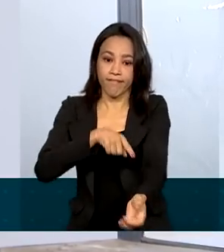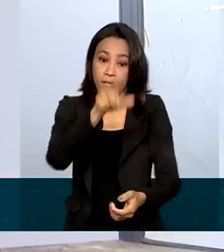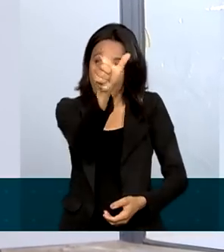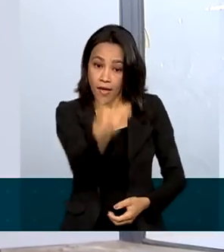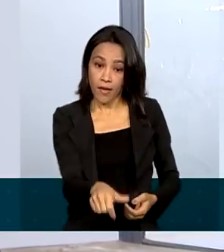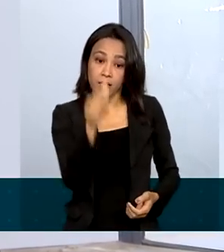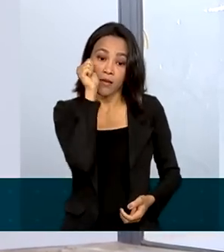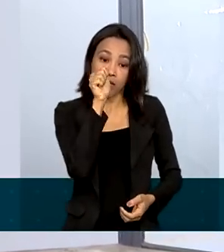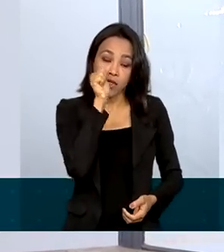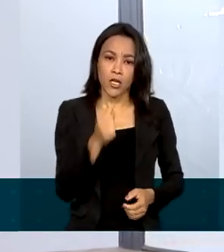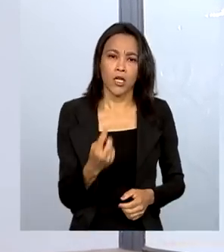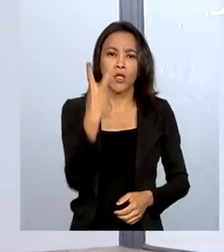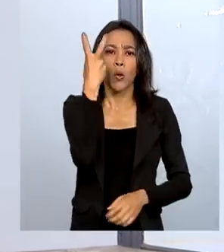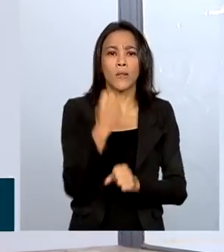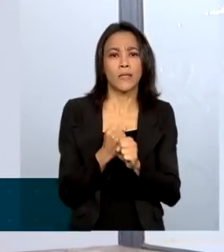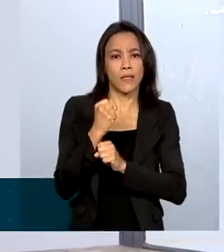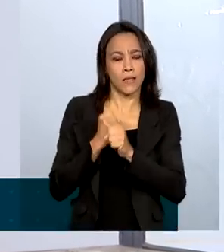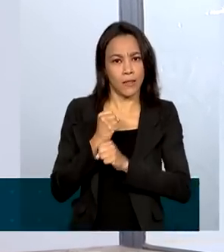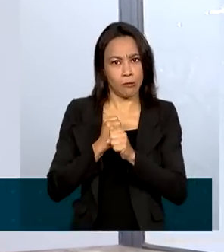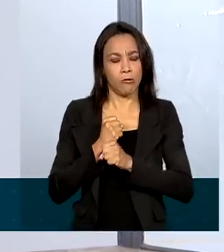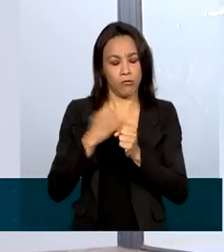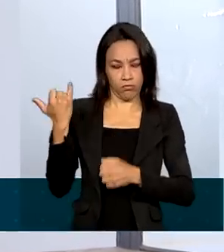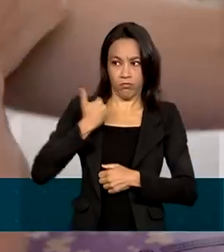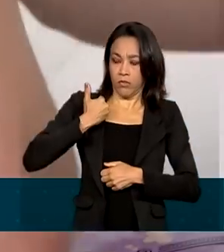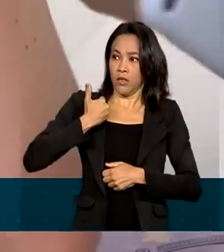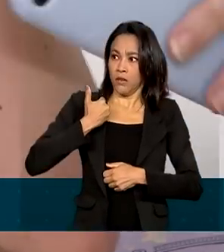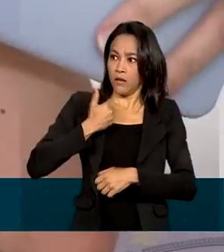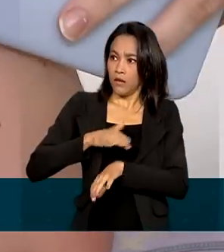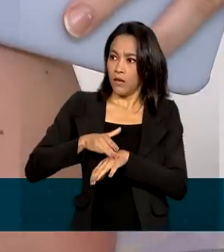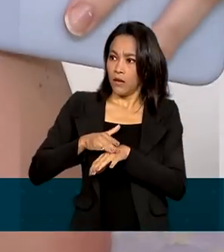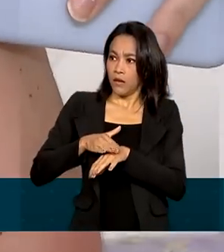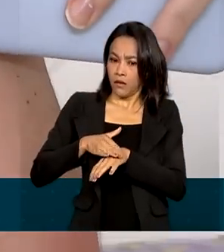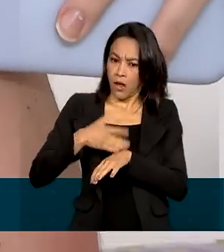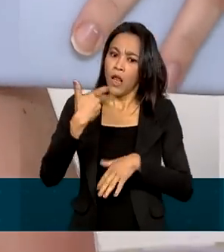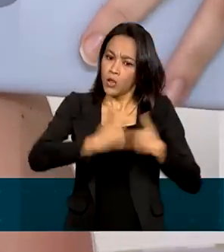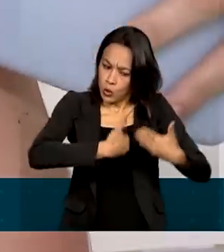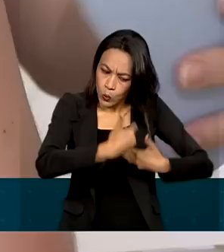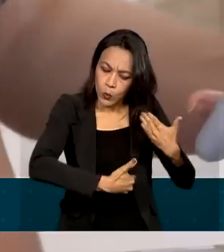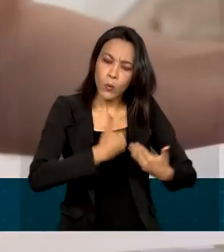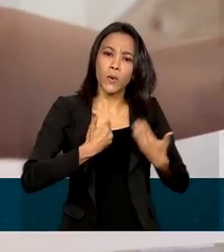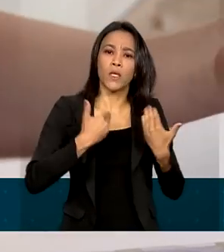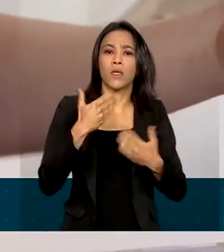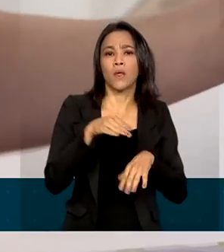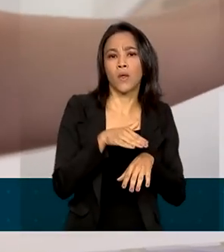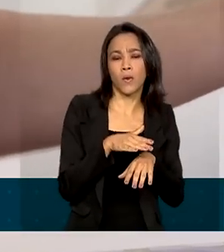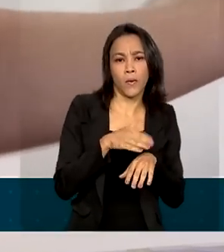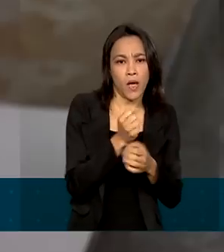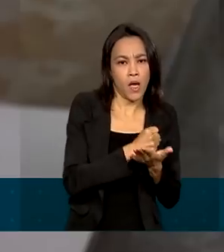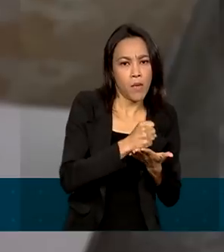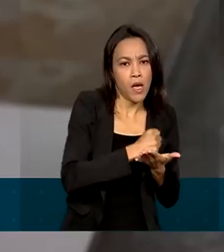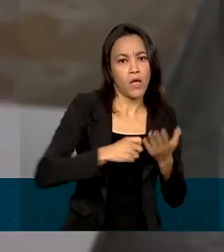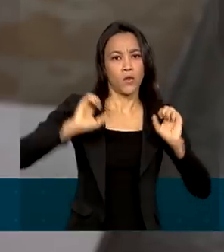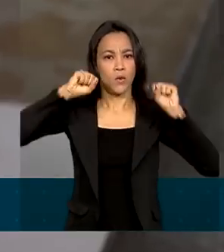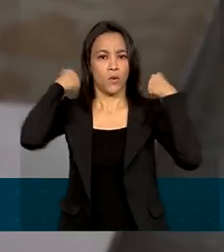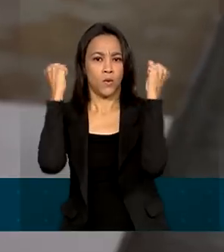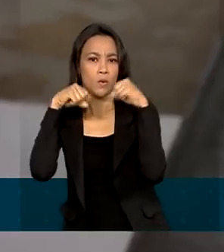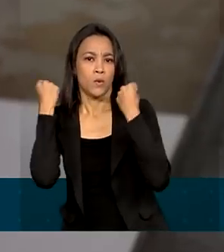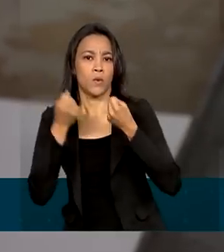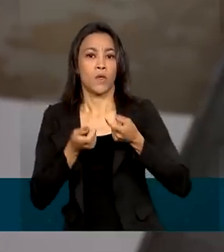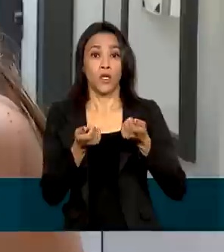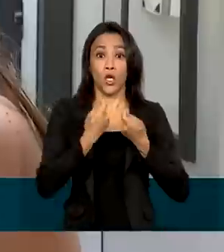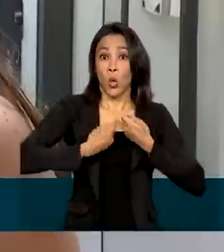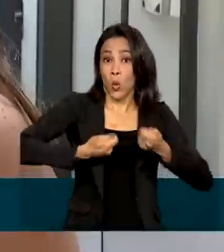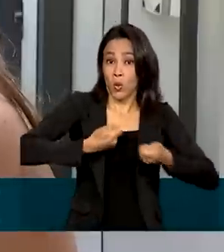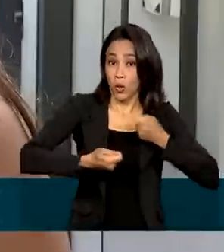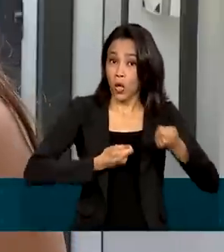Clara recebeu há 2 anos o diagnóstico da doença. Ela se cuida com remédios, exercícios físicos e controle da